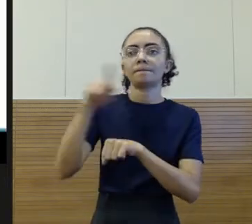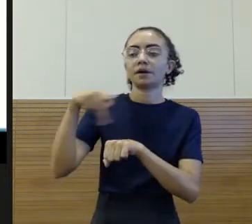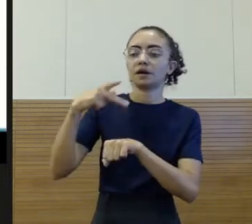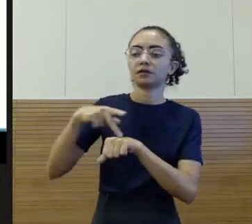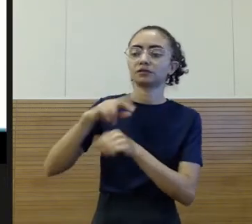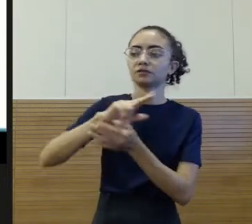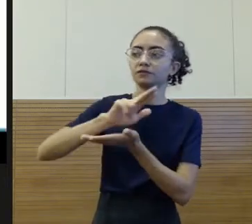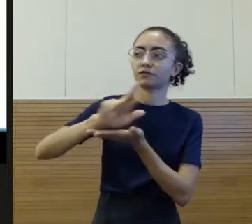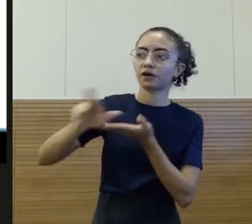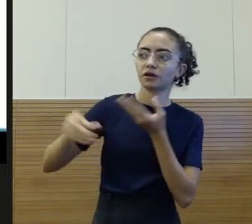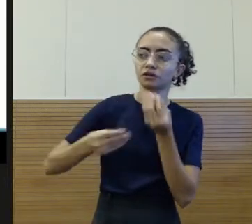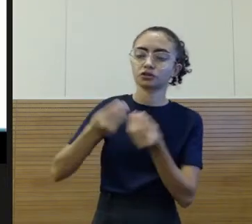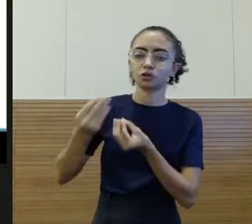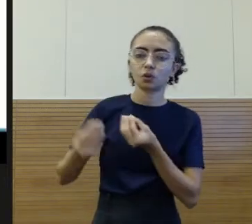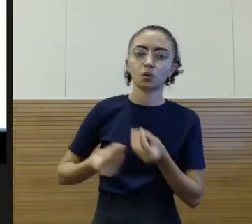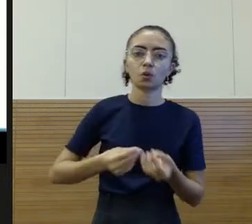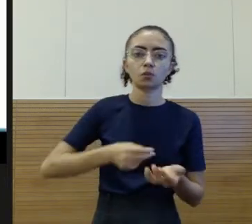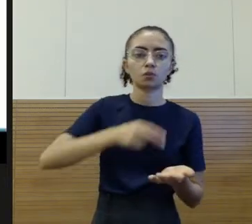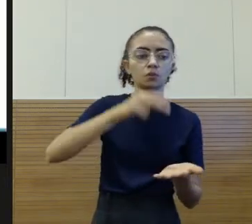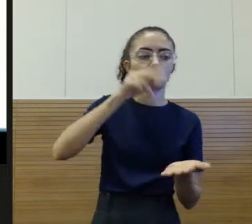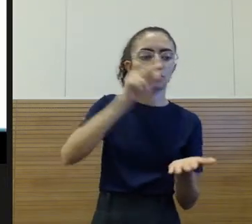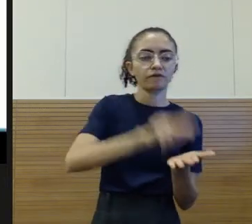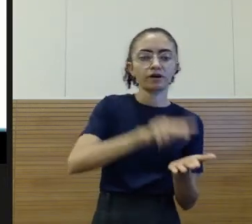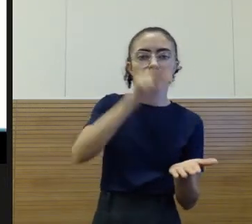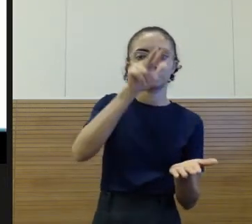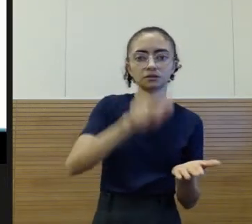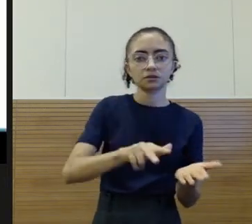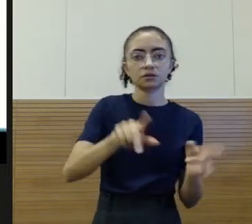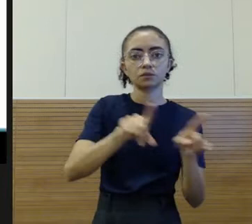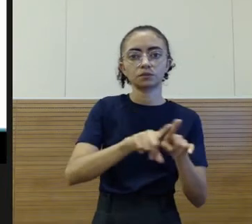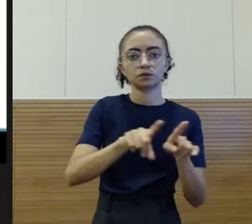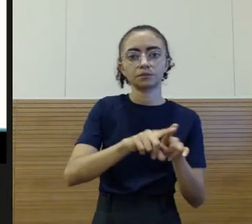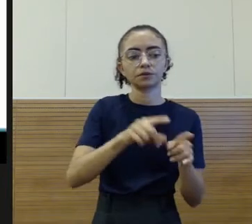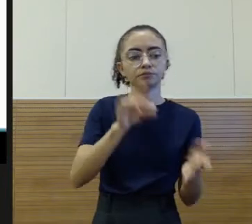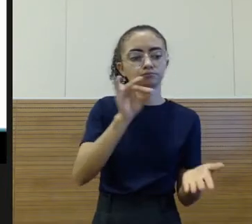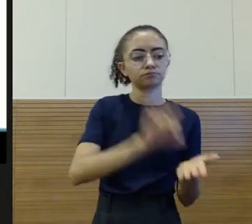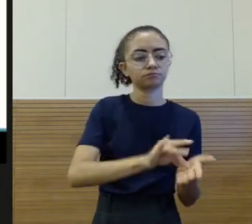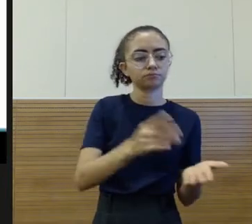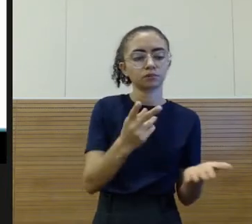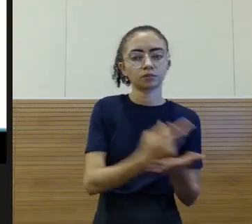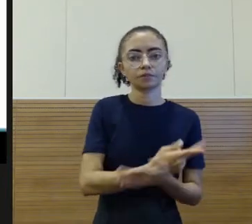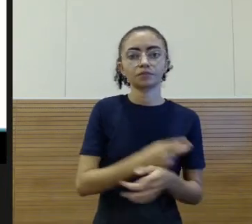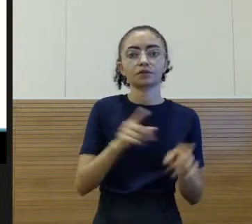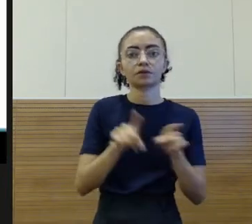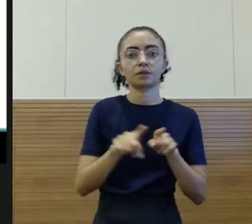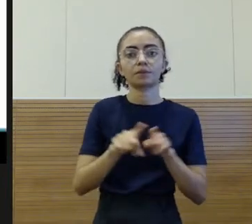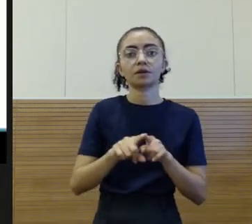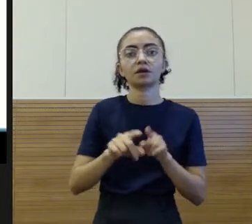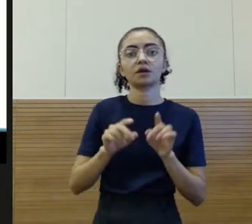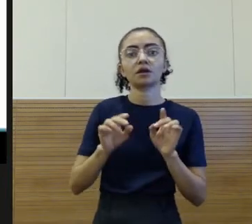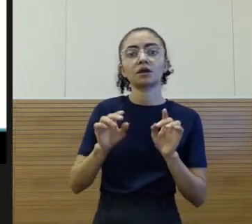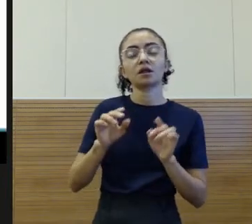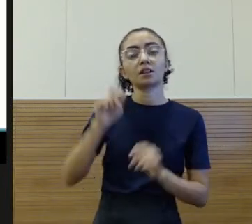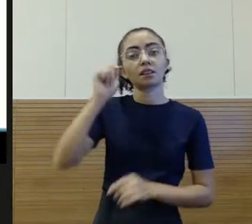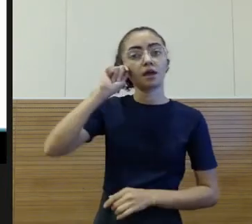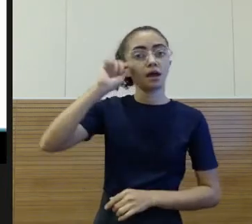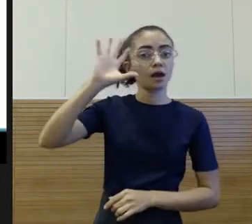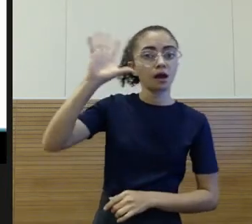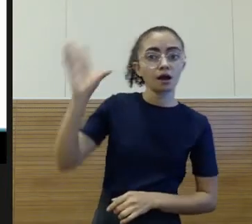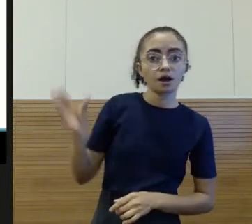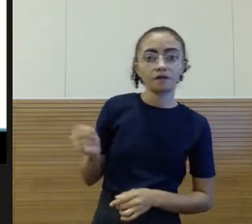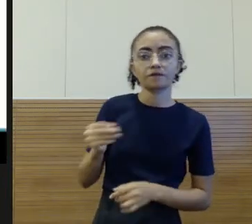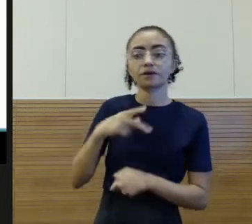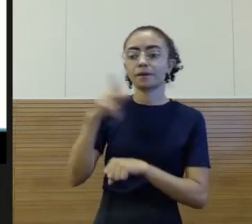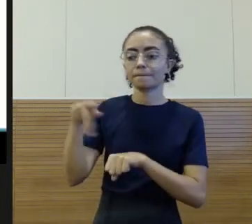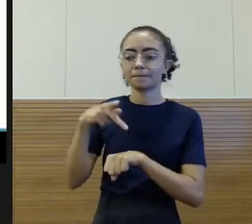relação à implementação e também na África, para muitos países que estão desenvolvendo seus guias pela primeira vez. E como parte desse apoio